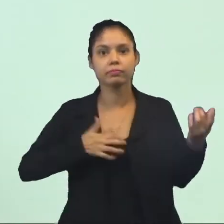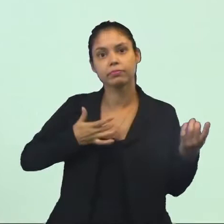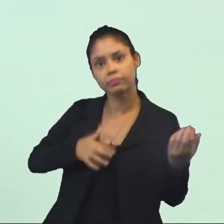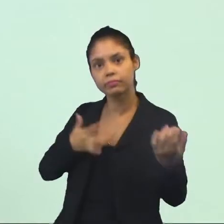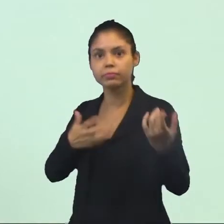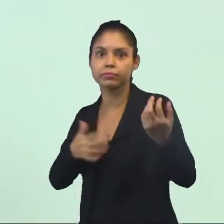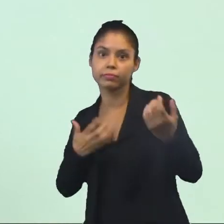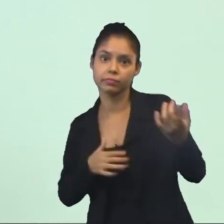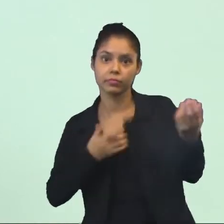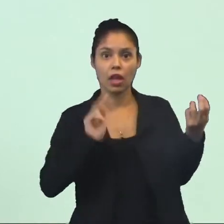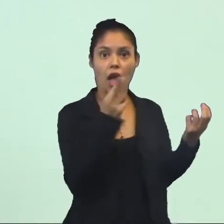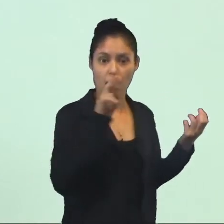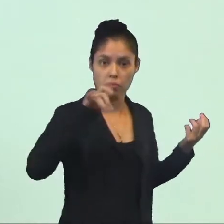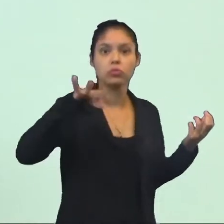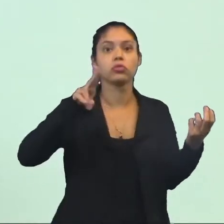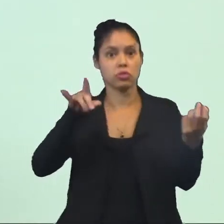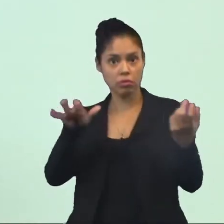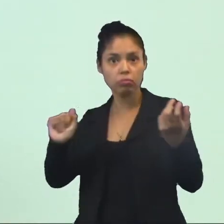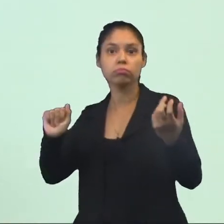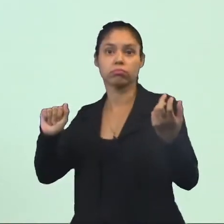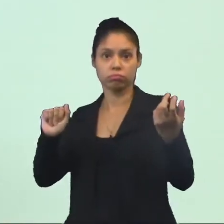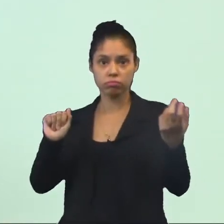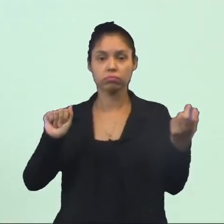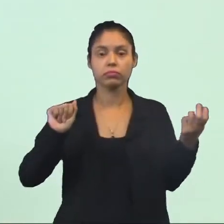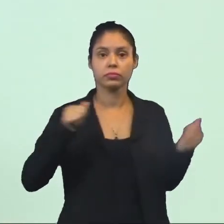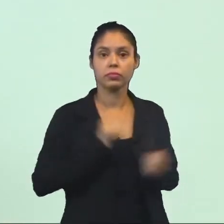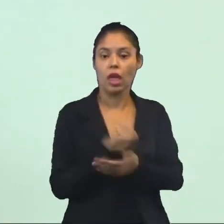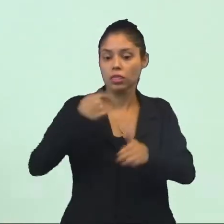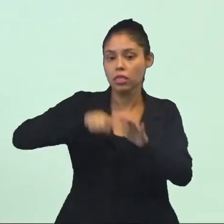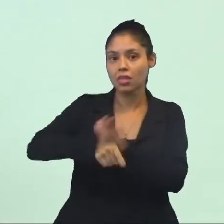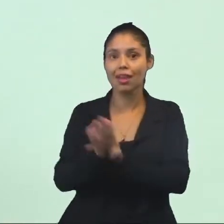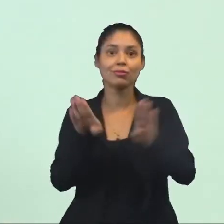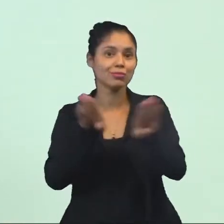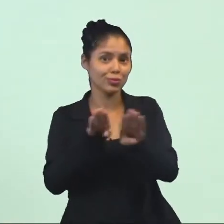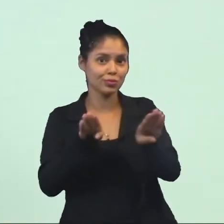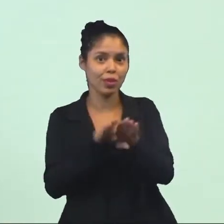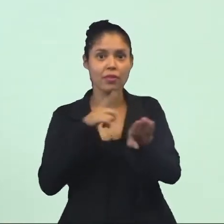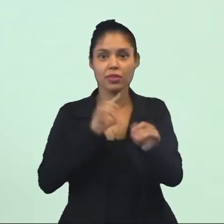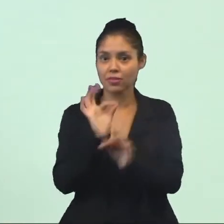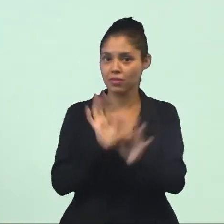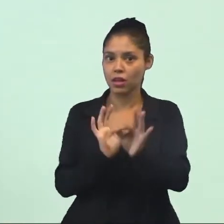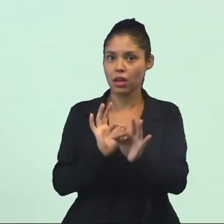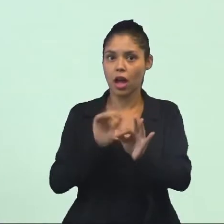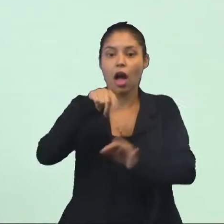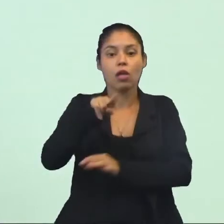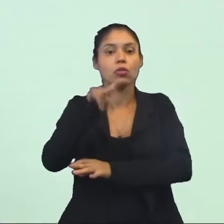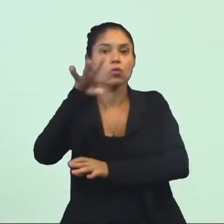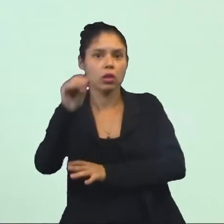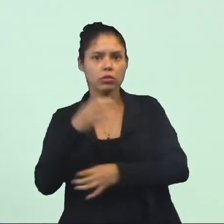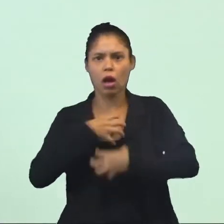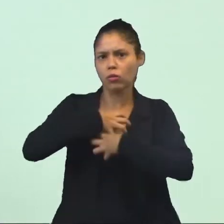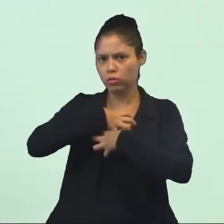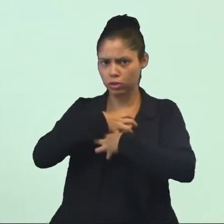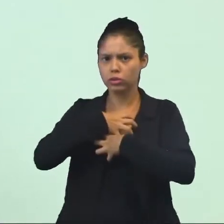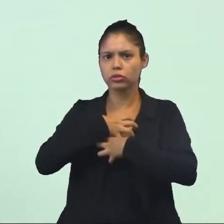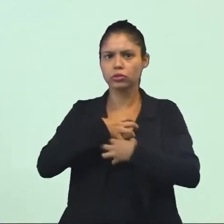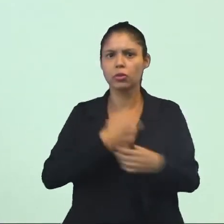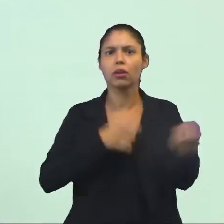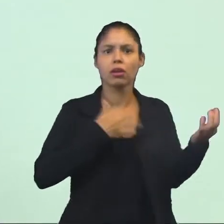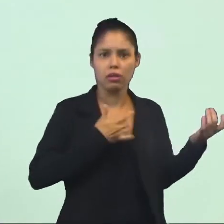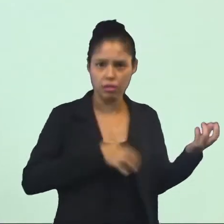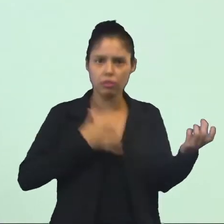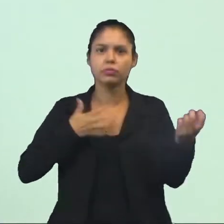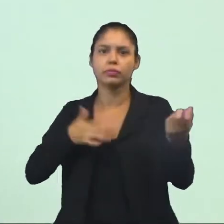a mulher de dentro dessa Harmonia tô fazendo as motas tô fazendo e